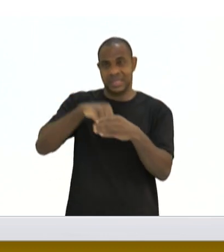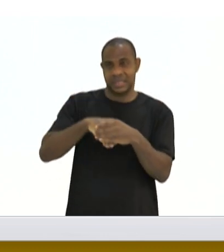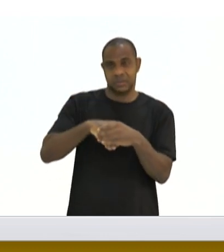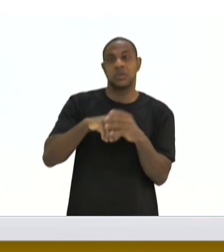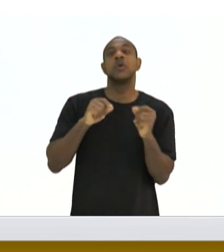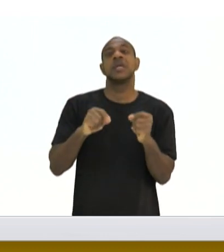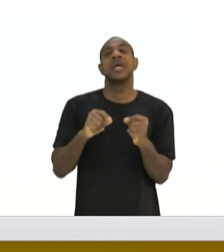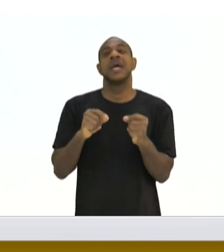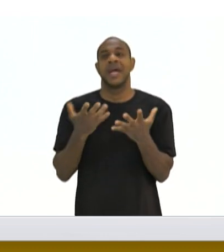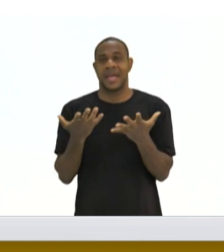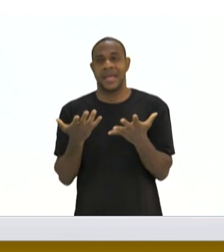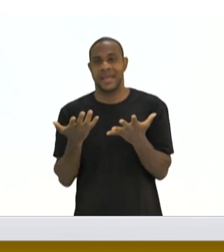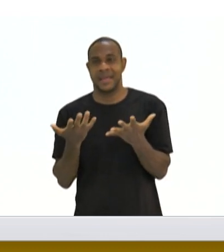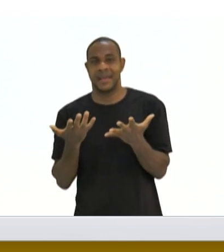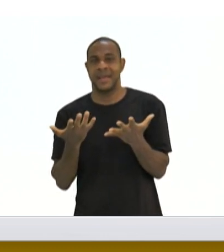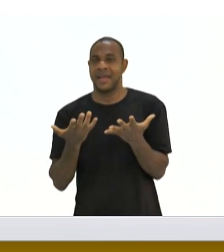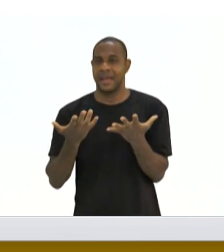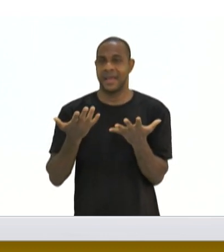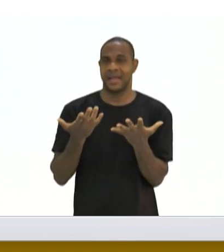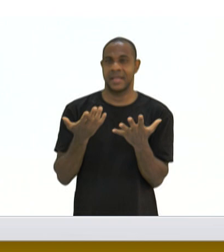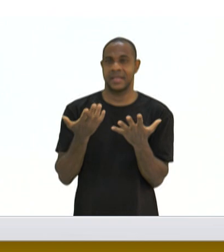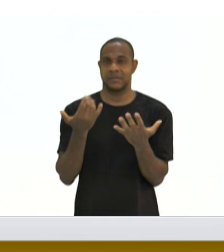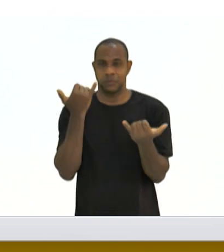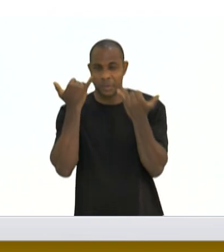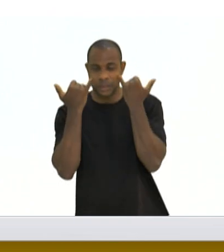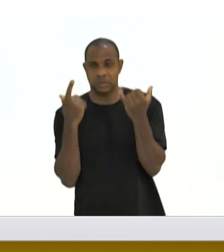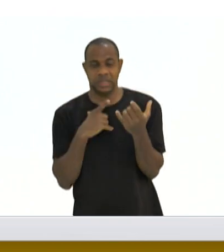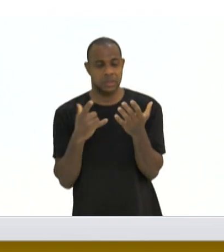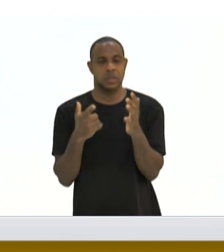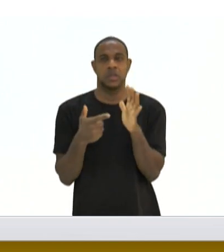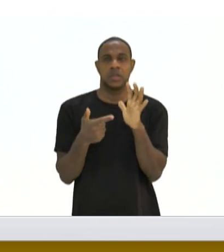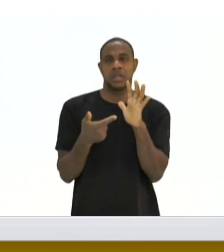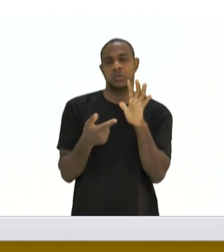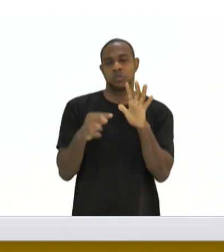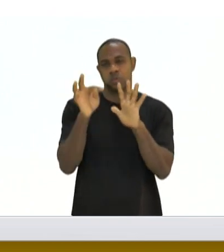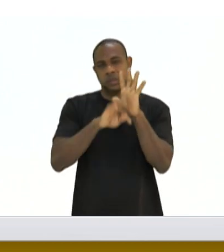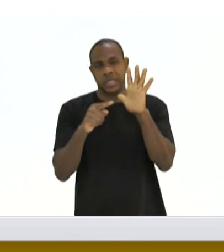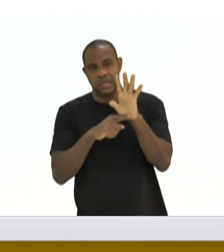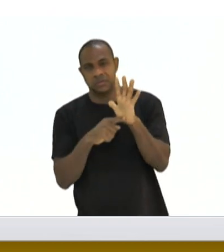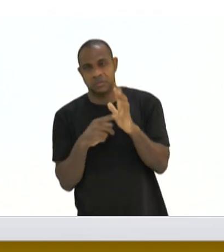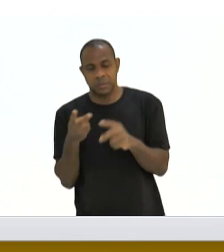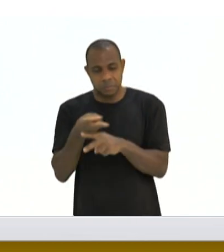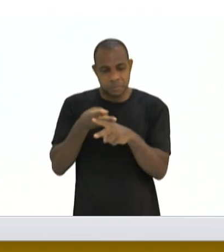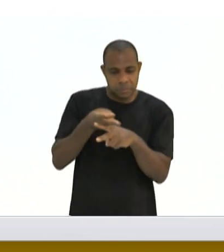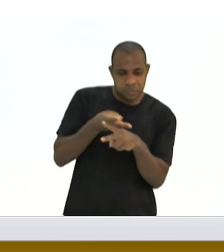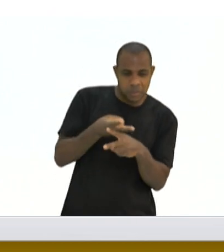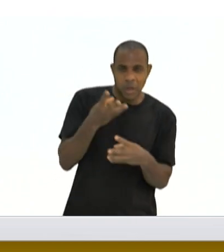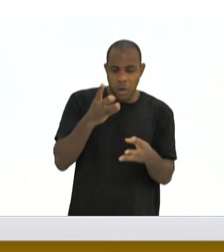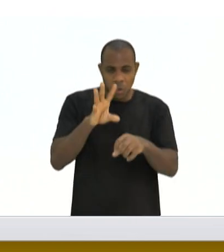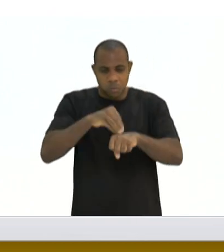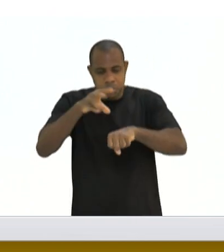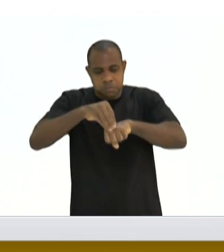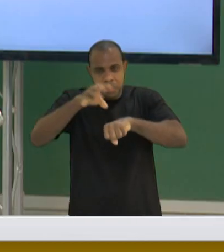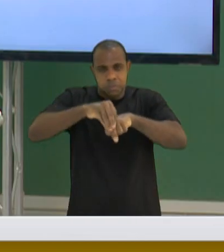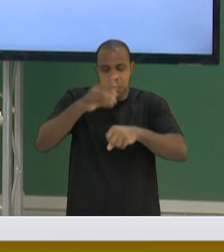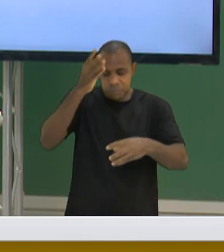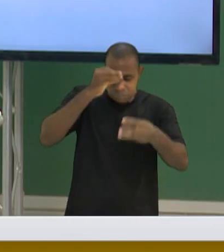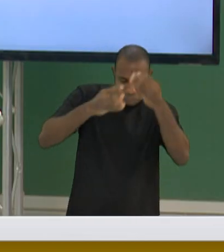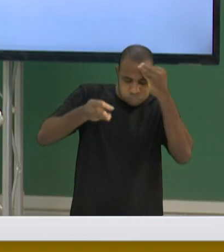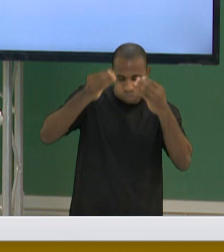precisamos agregar conhecimento cada dia toda toda a leitura que nós fazemos guardar o conhecimento